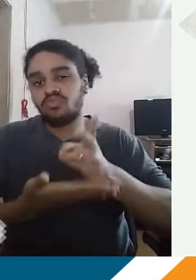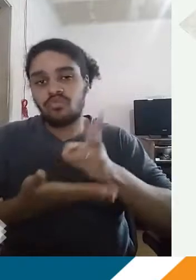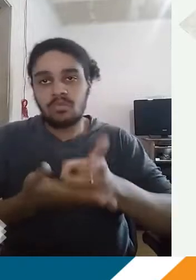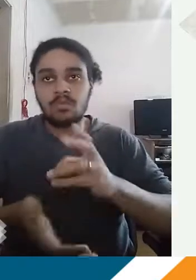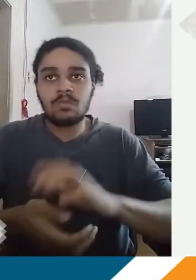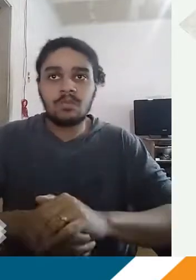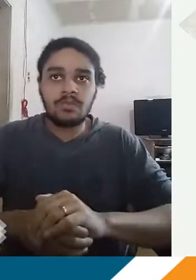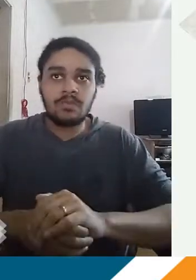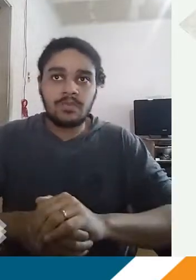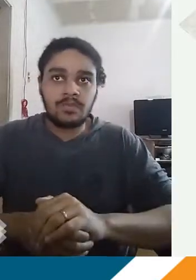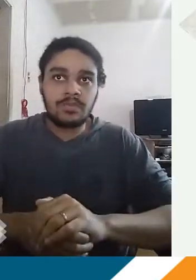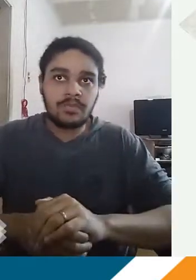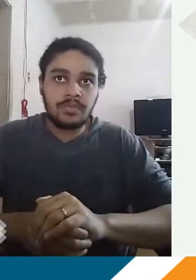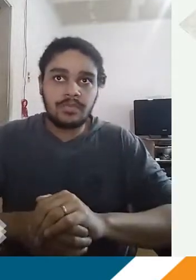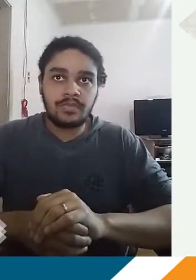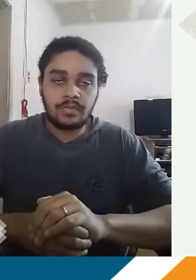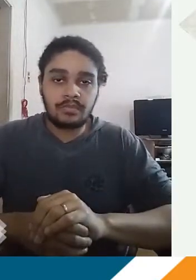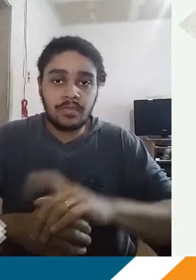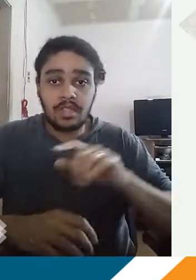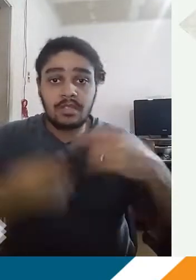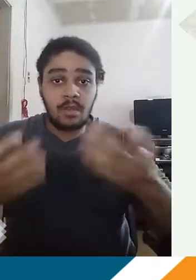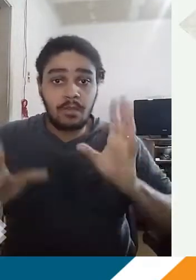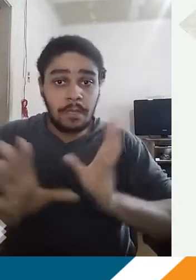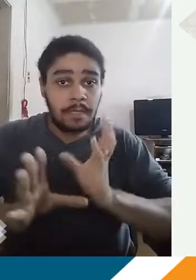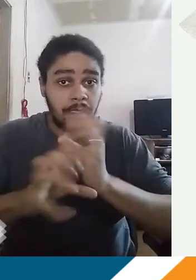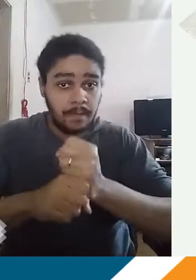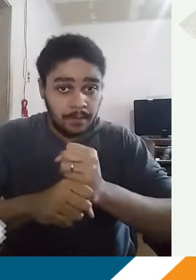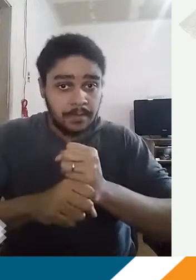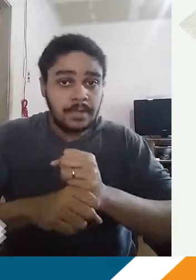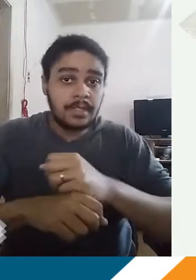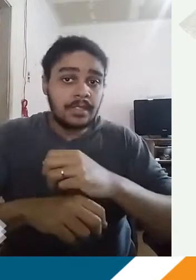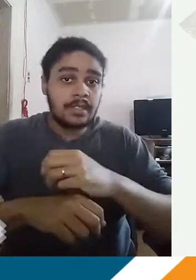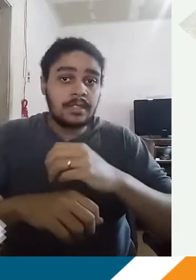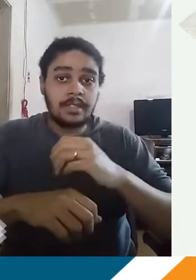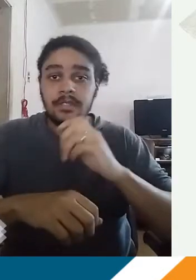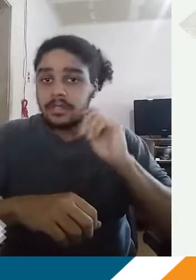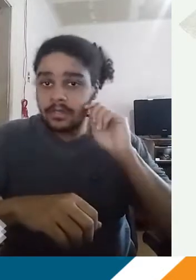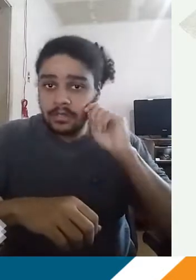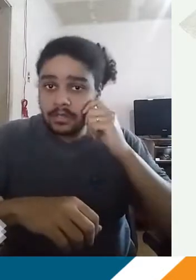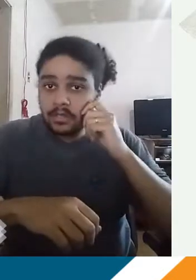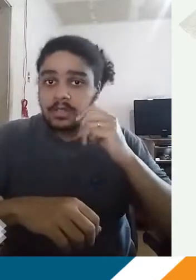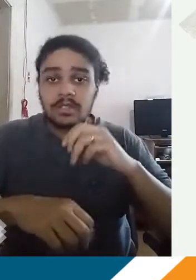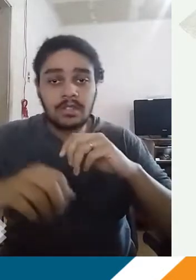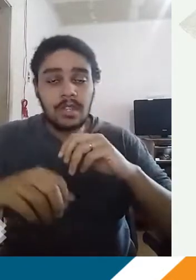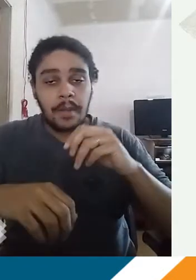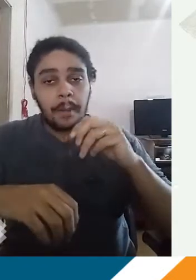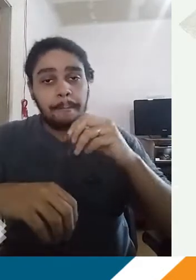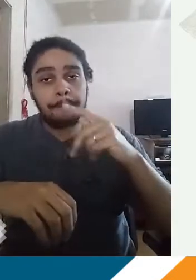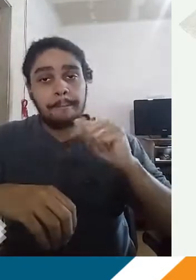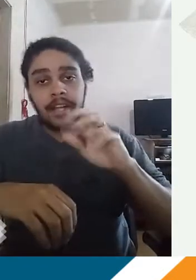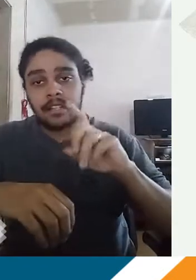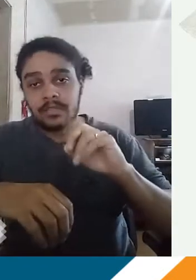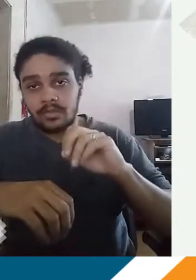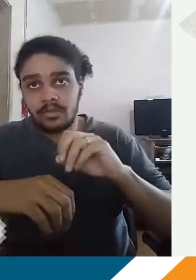foi de 0,7 a 0. Ou seja, a soma das populações pardas e pretas corresponde à preponderância